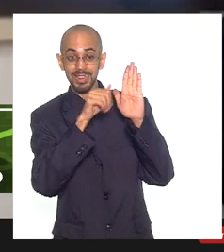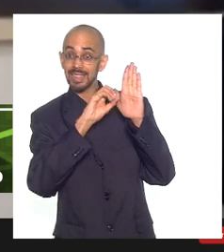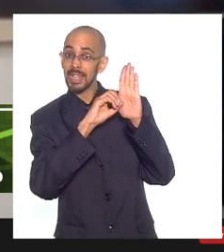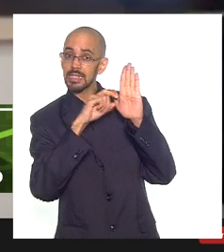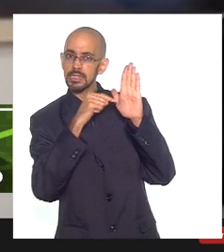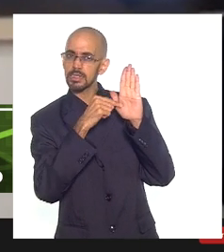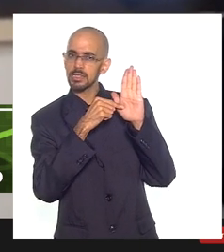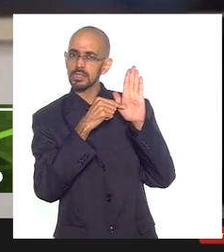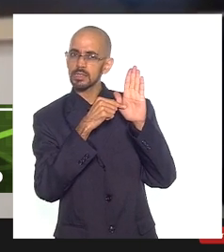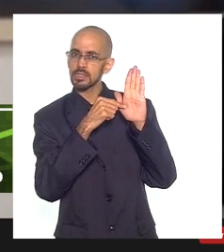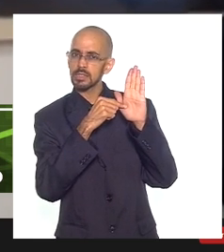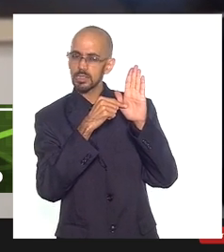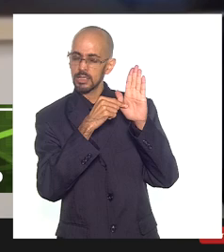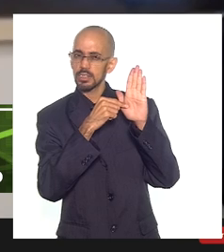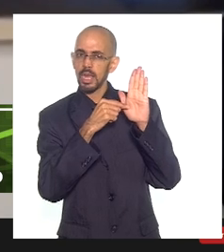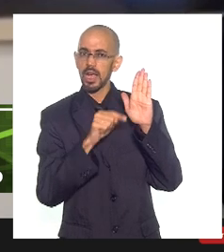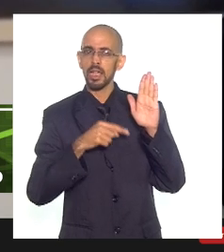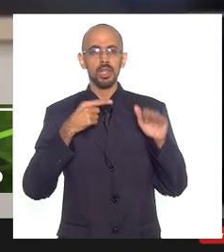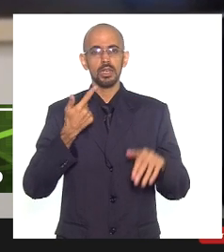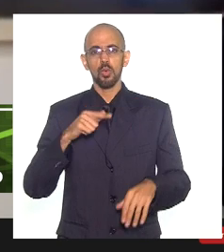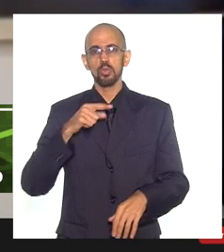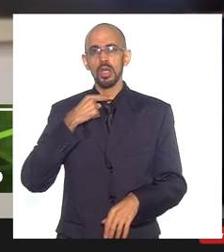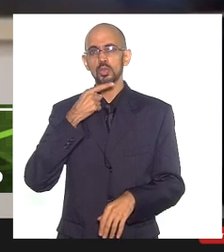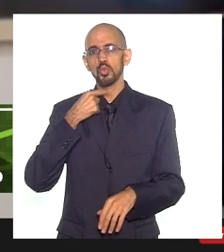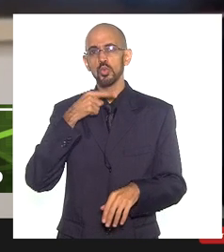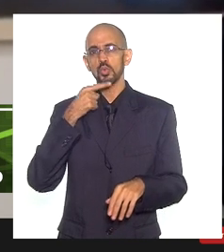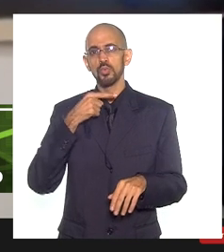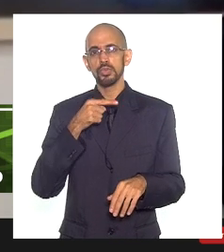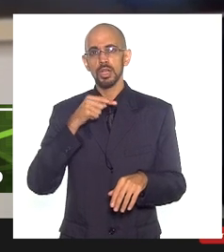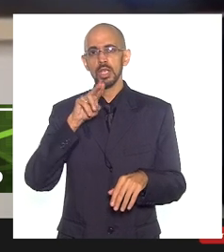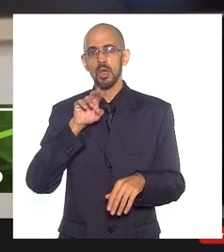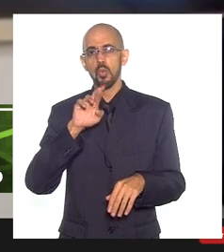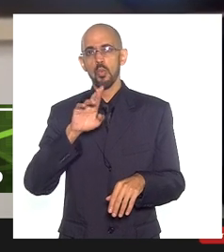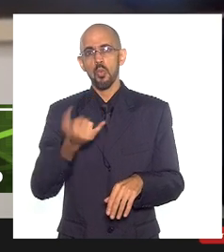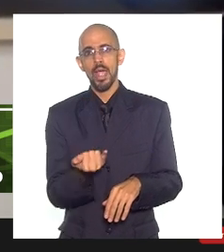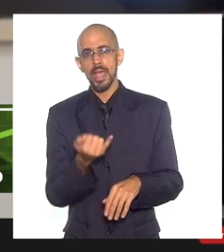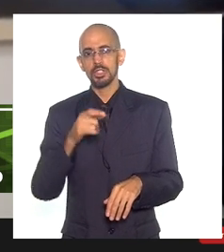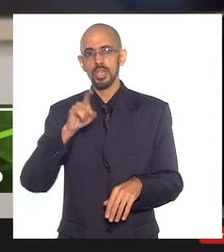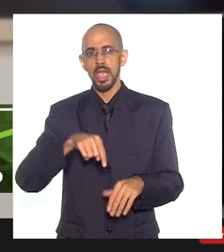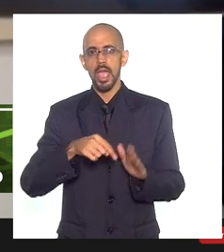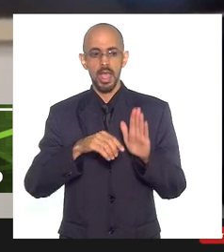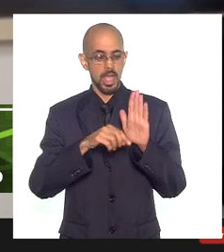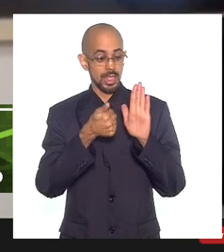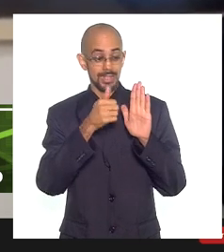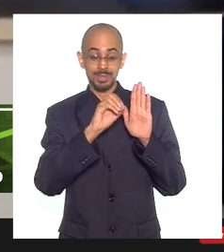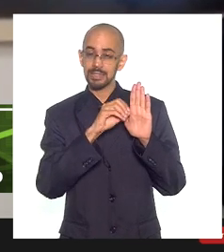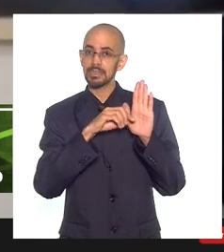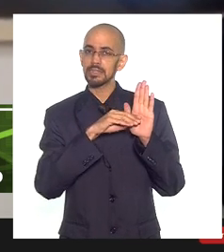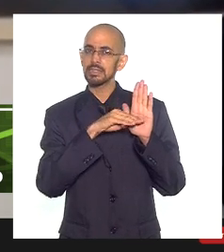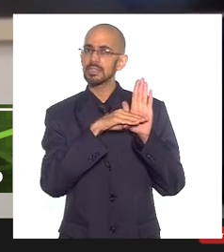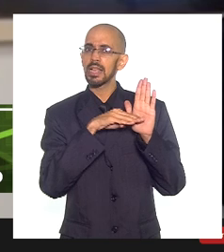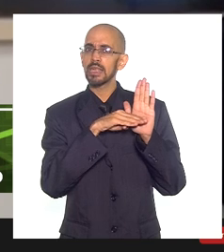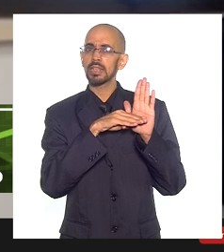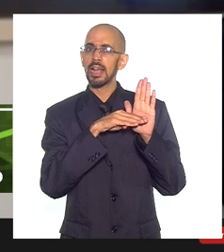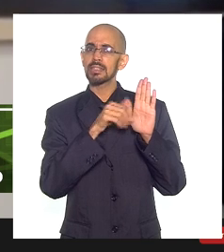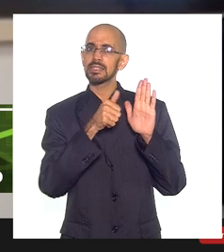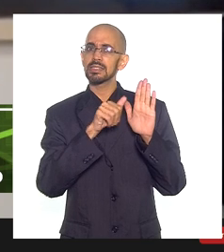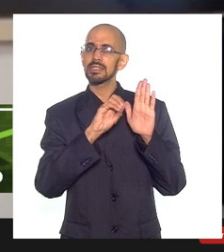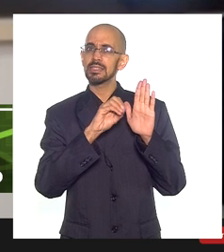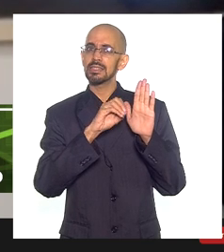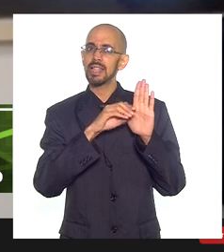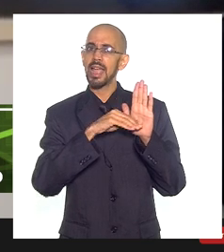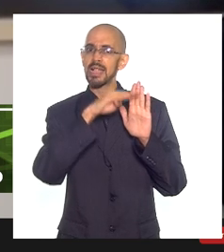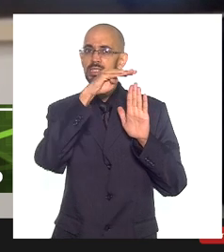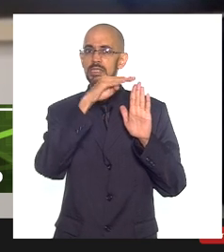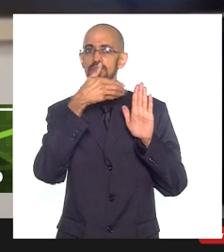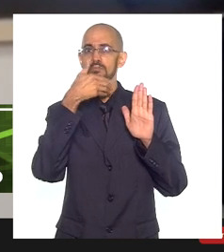estão, mas, sem dúvida, a UERJ está entre as dez principais universidades do país, está entre as principais universidades